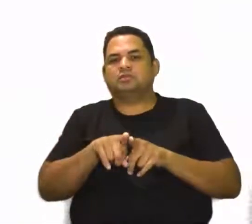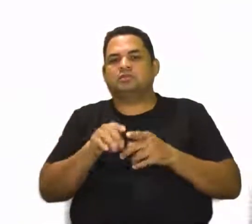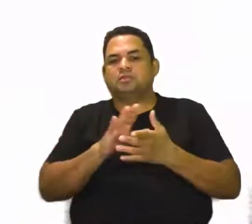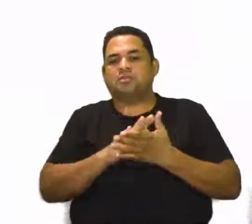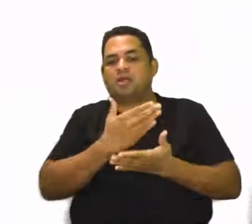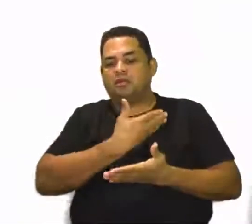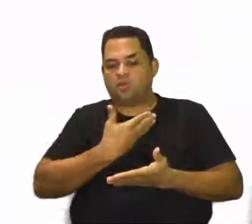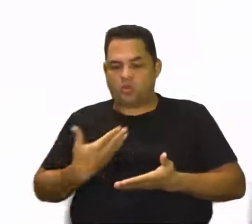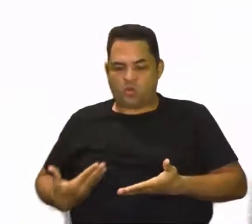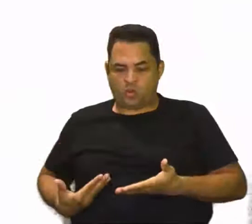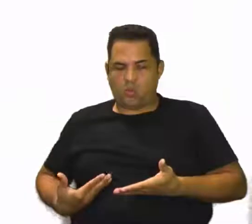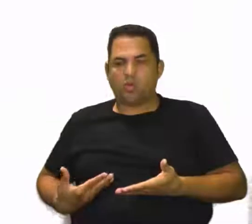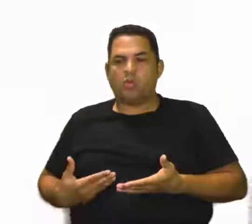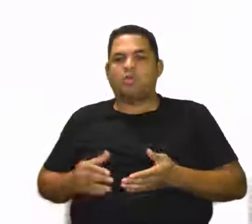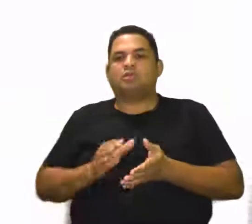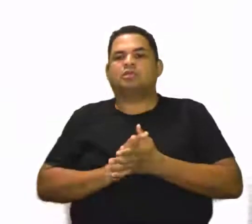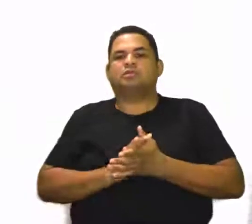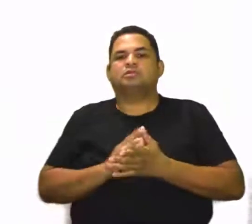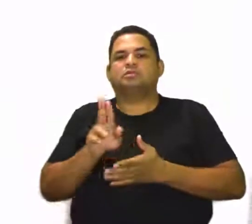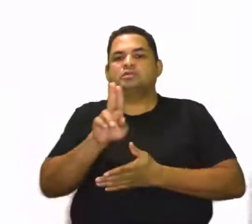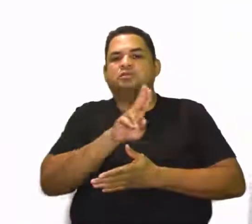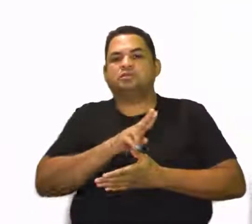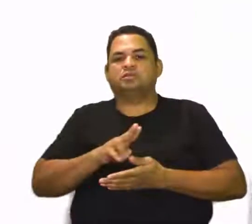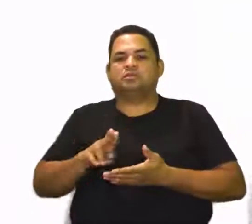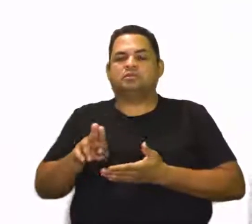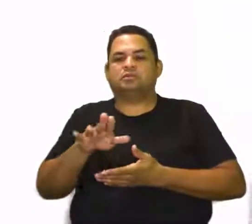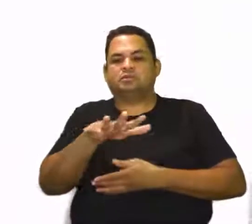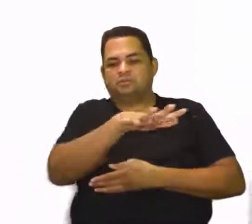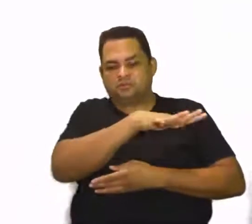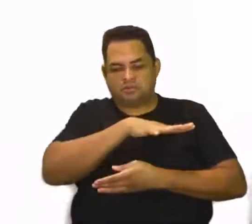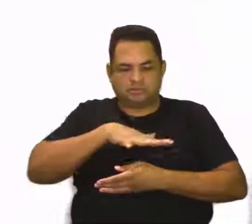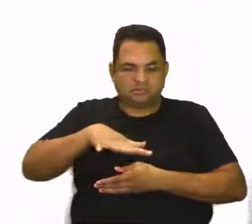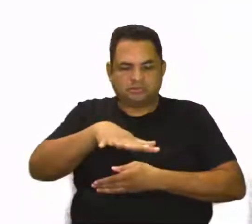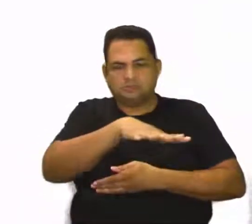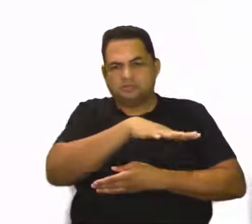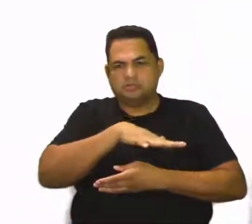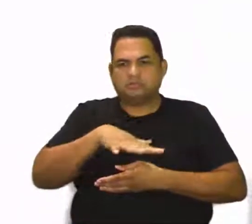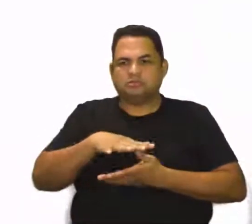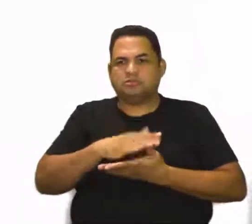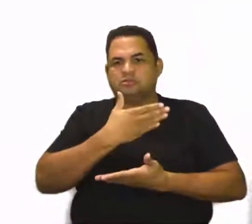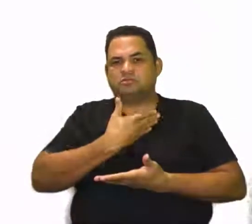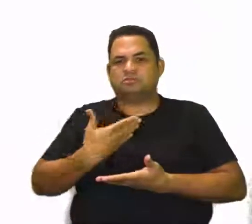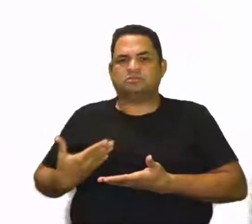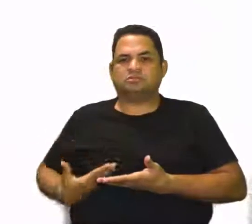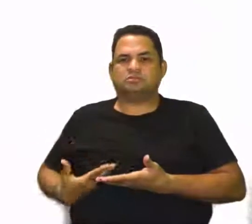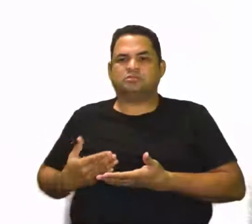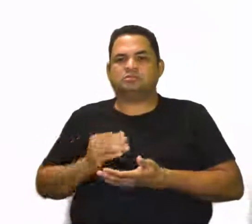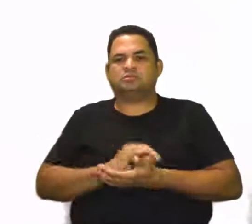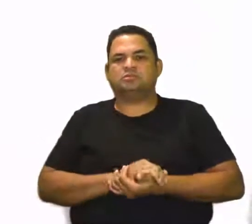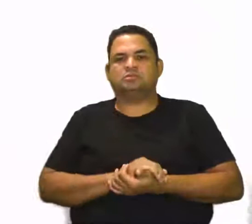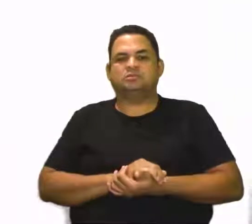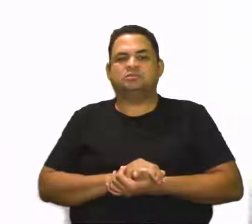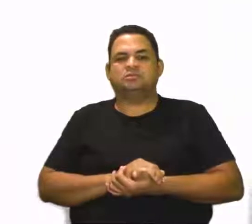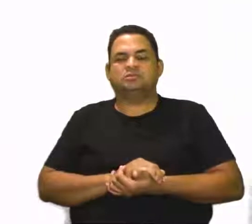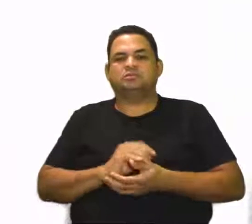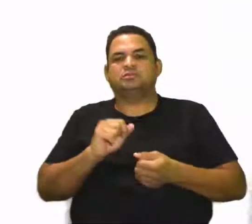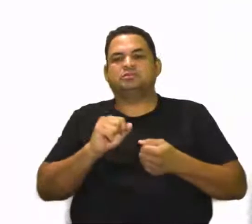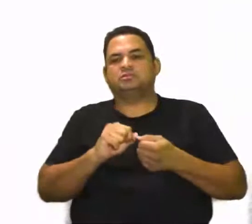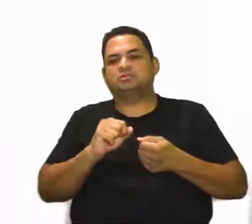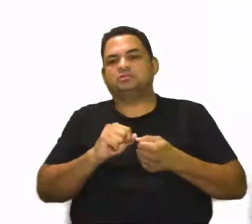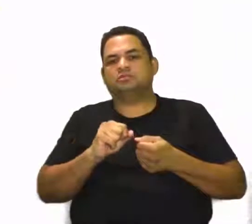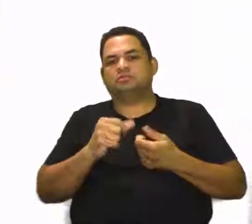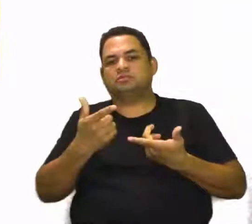poder público e que vai utilizar espaços públicos. E nesses espaços públicos vão ser